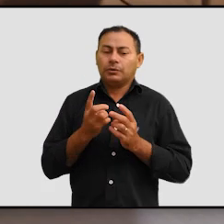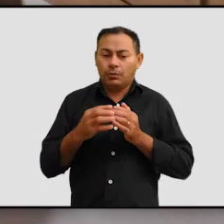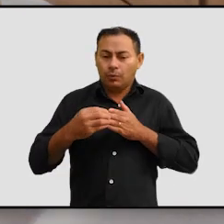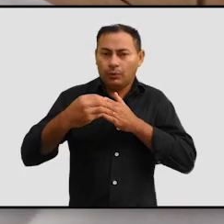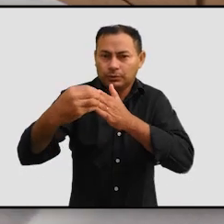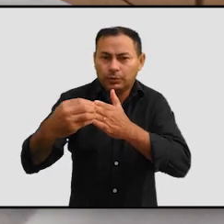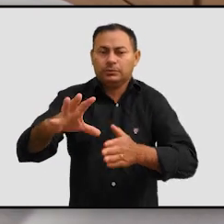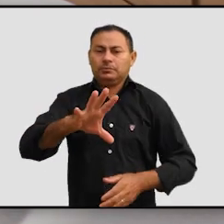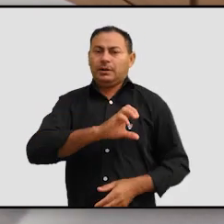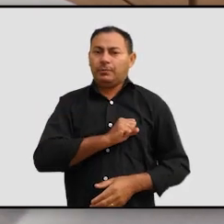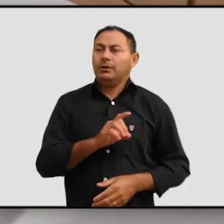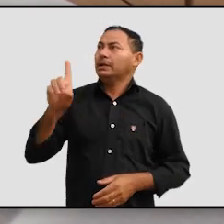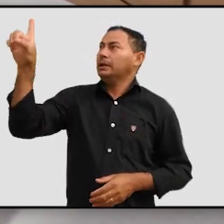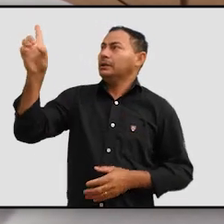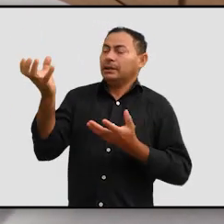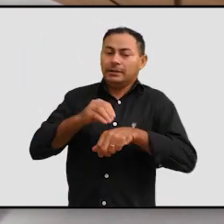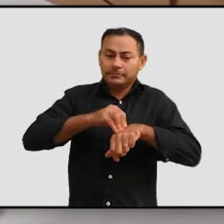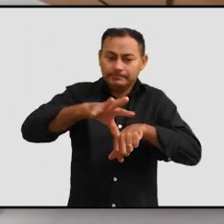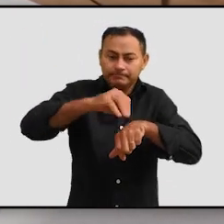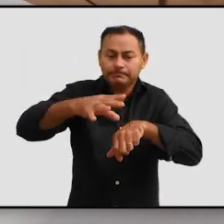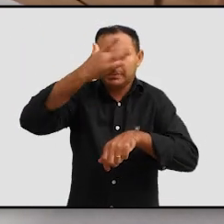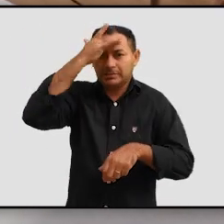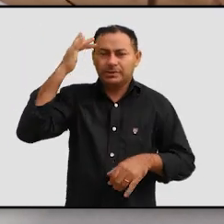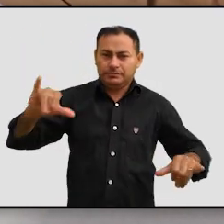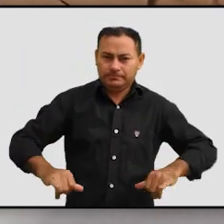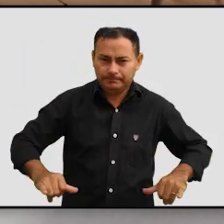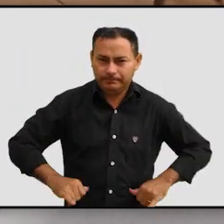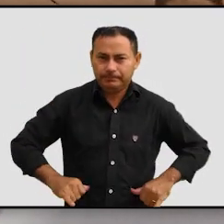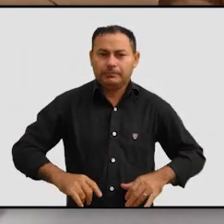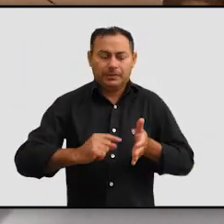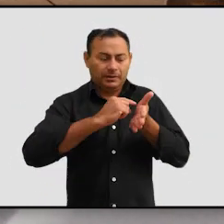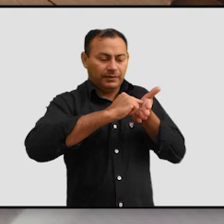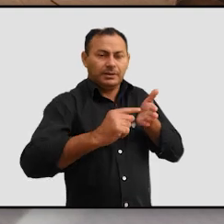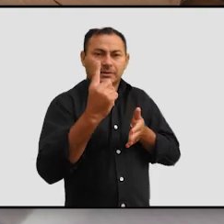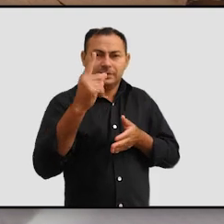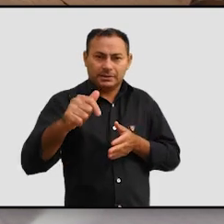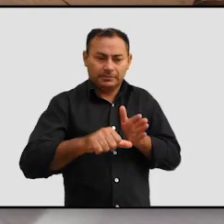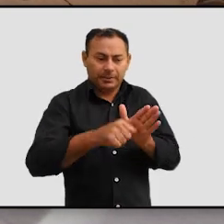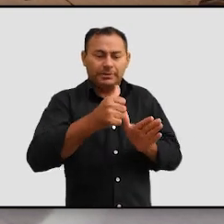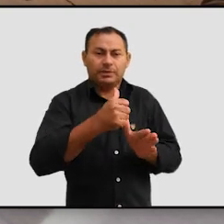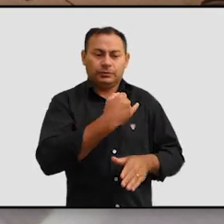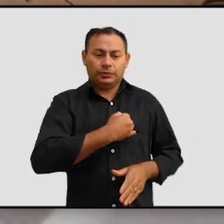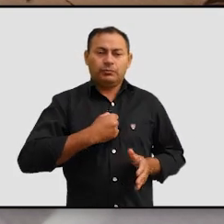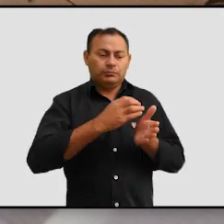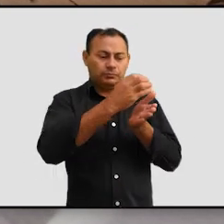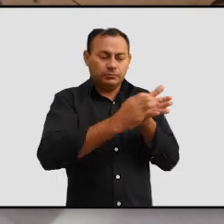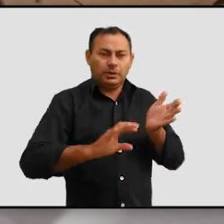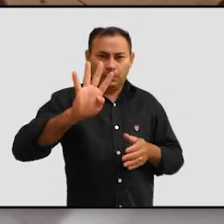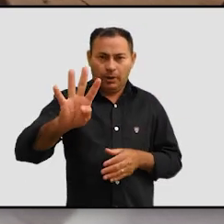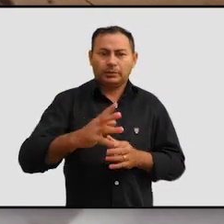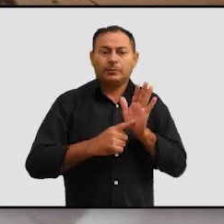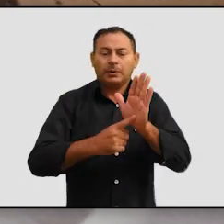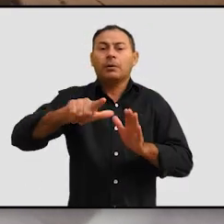um condutor do amor que Ele queria passar para os feridos. O versículo 17 de 1 João 4